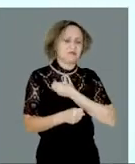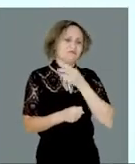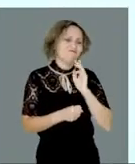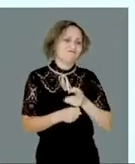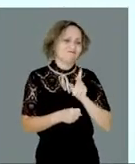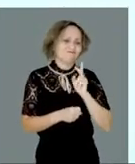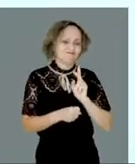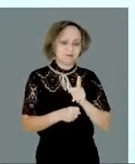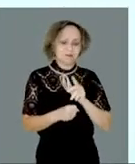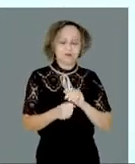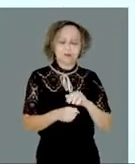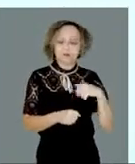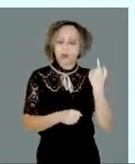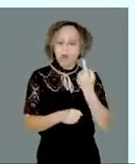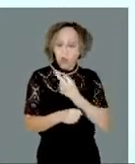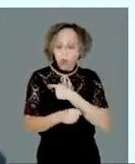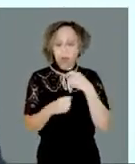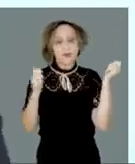hoje governa o Brasil.